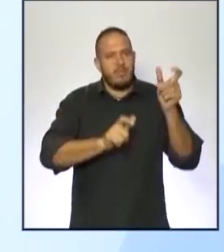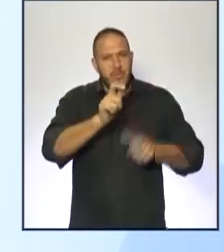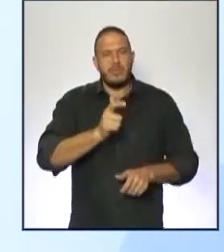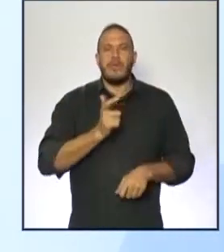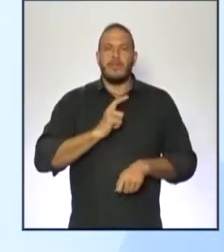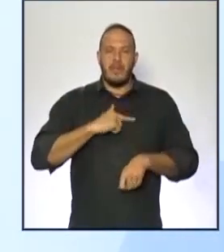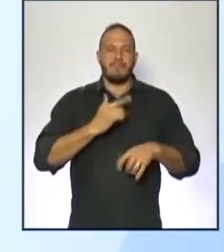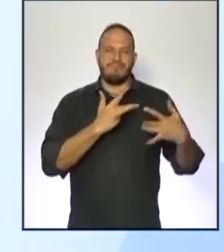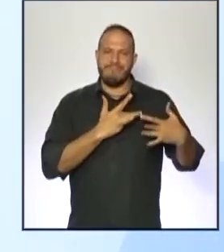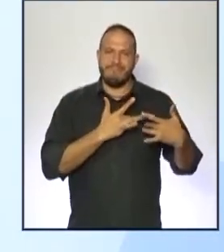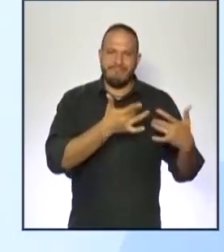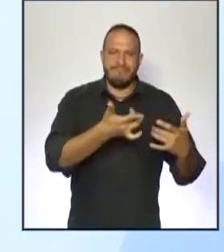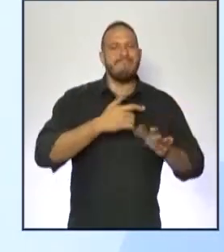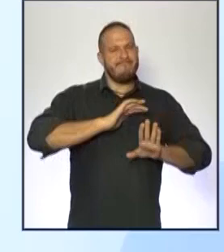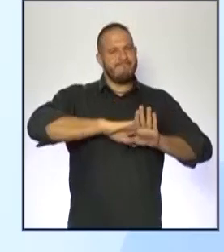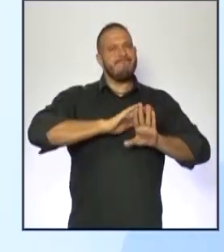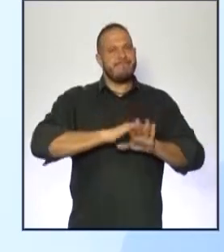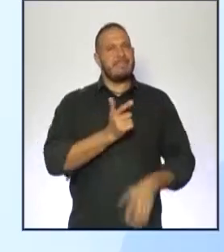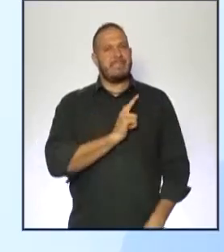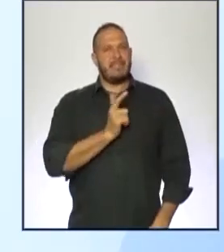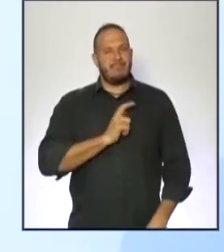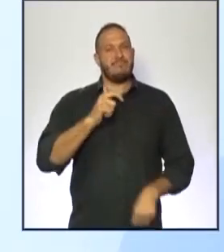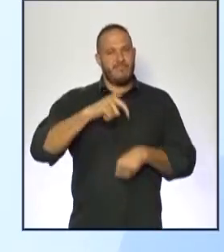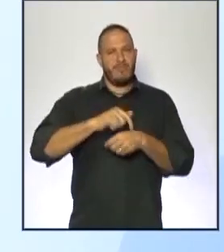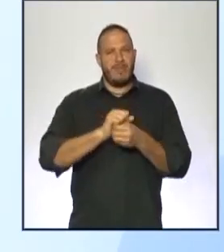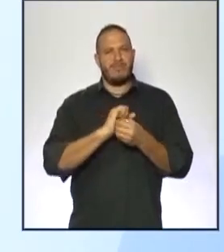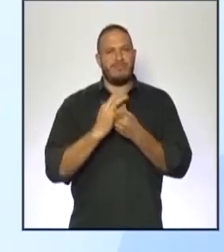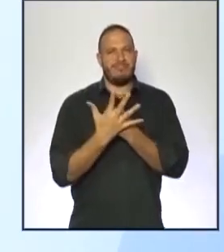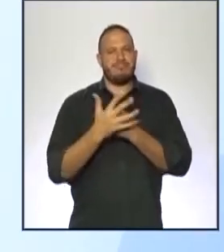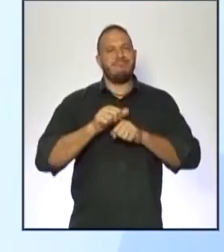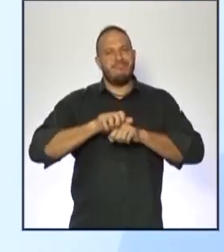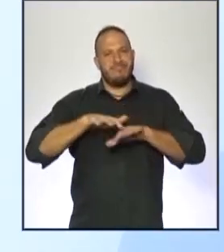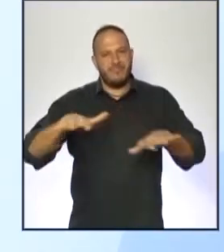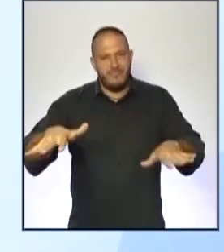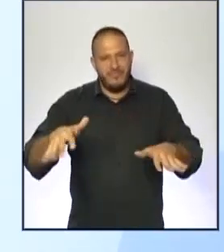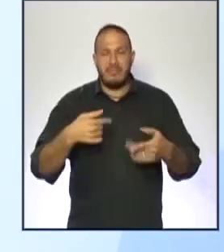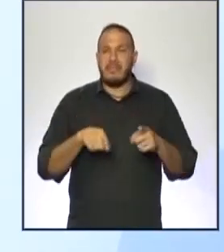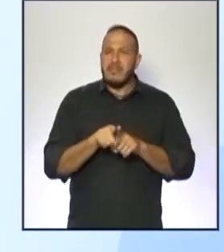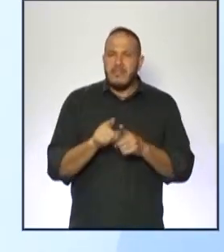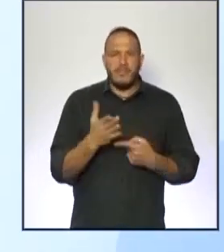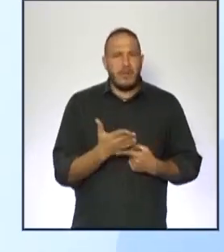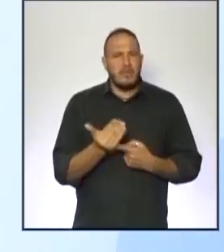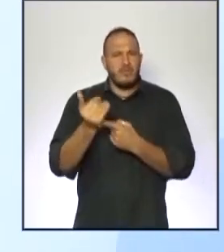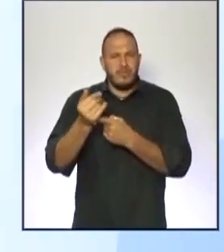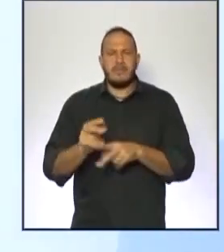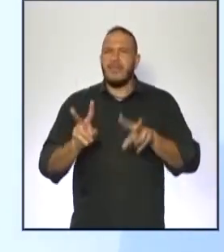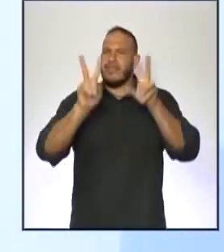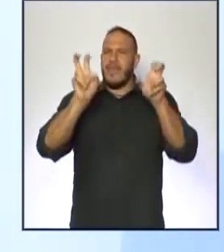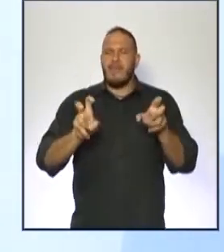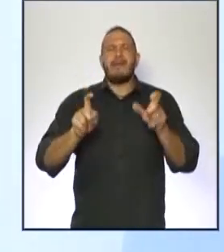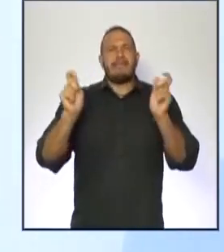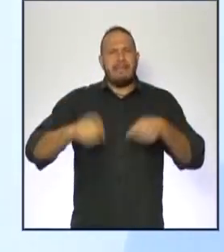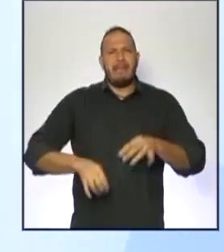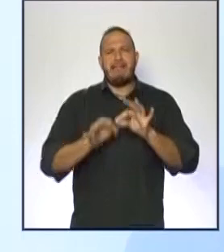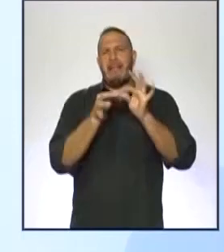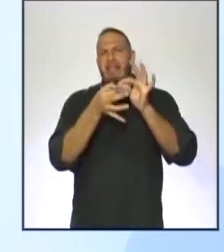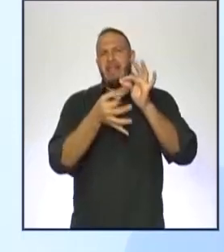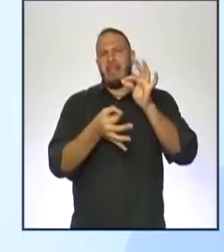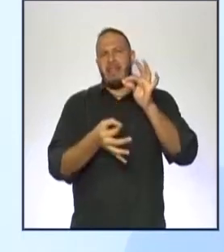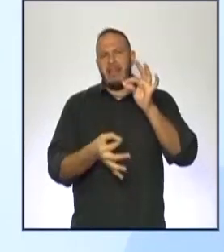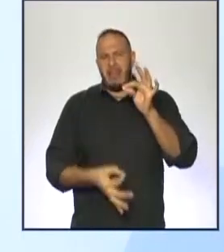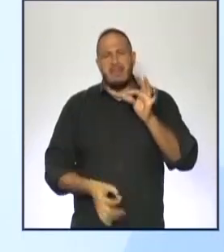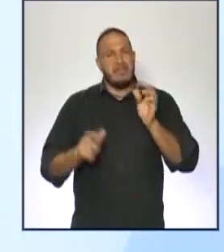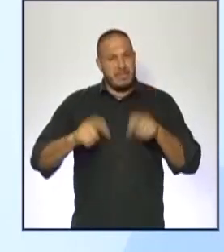praticado a solidariedade em tempos de pandemia. Então, a tecnologia ela é um tema muito amplo que nós vamos abordar aqui